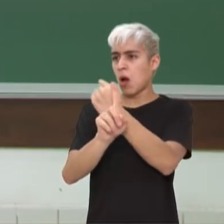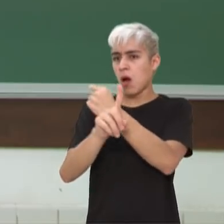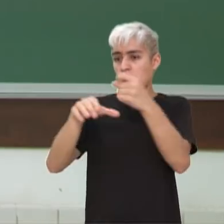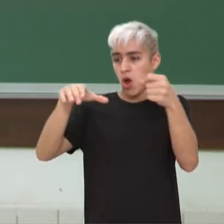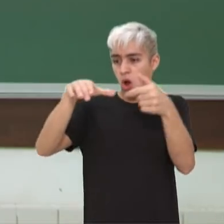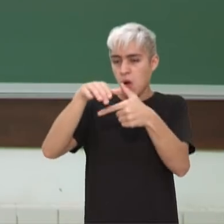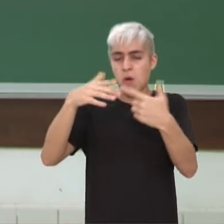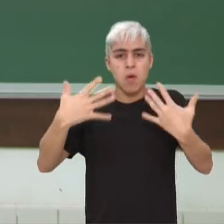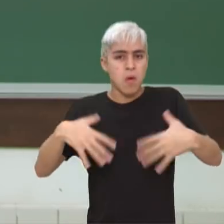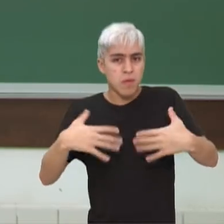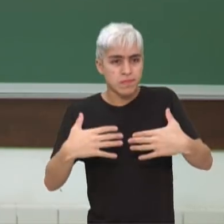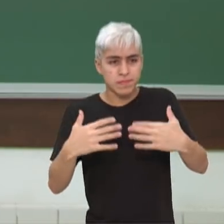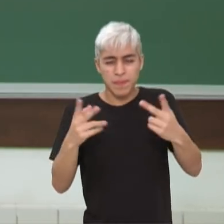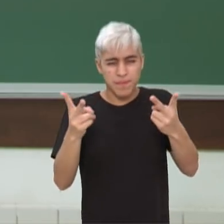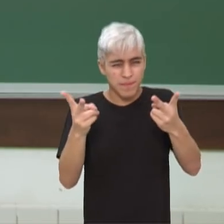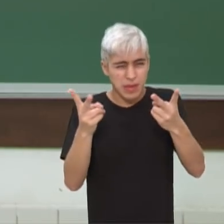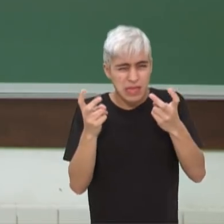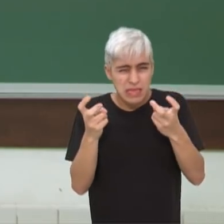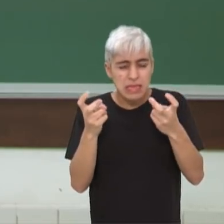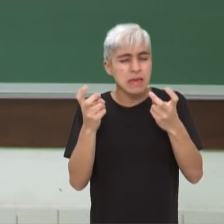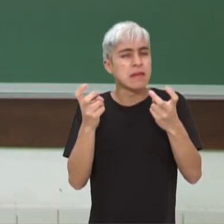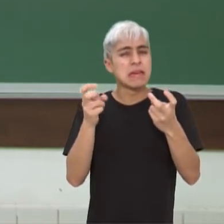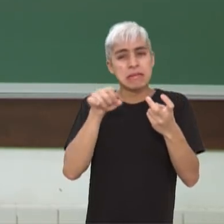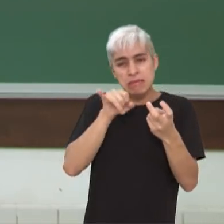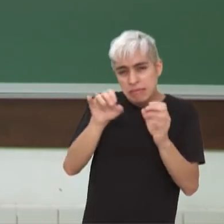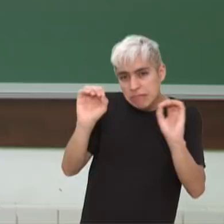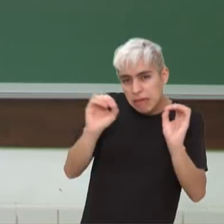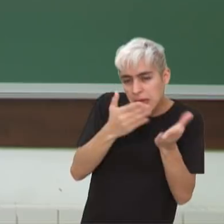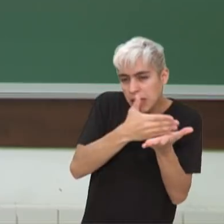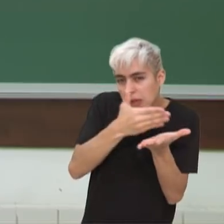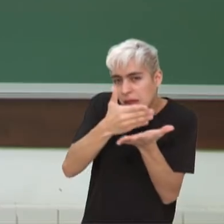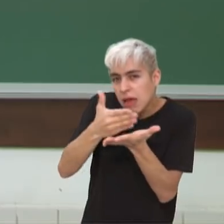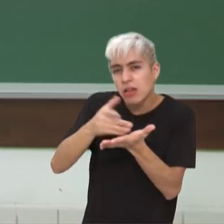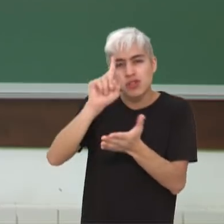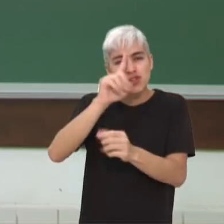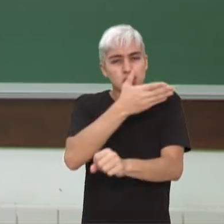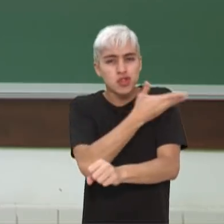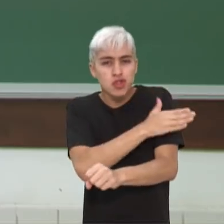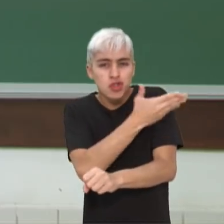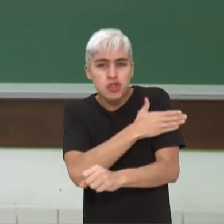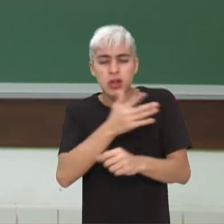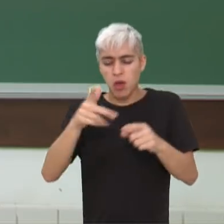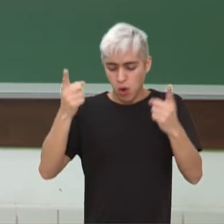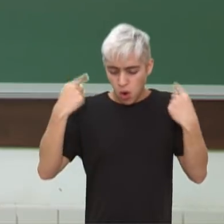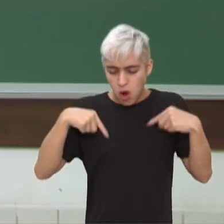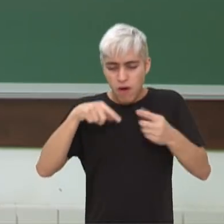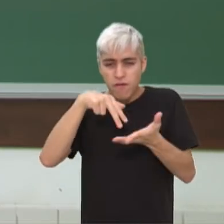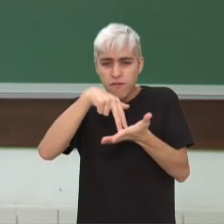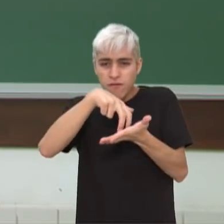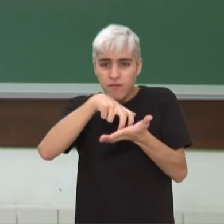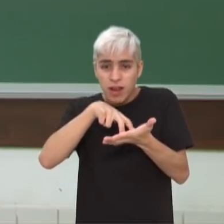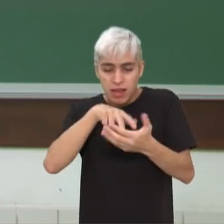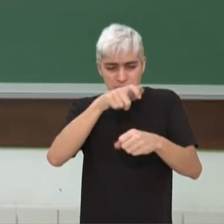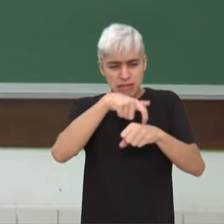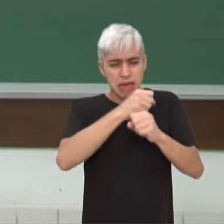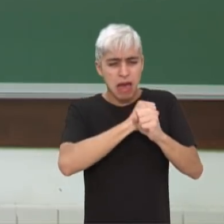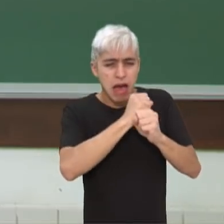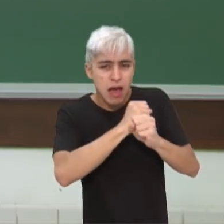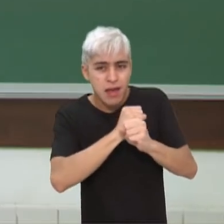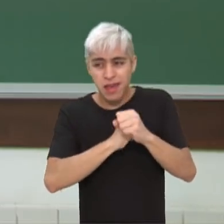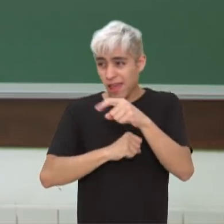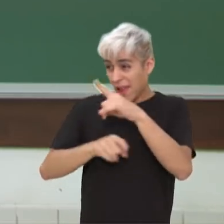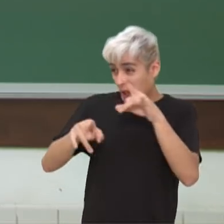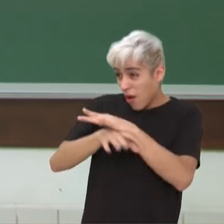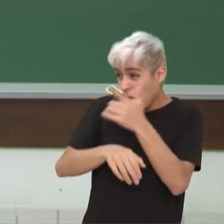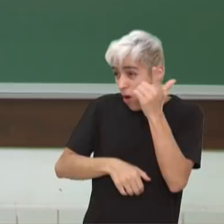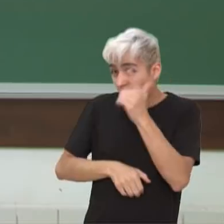vocês percebam que se não fosse toda a rotina de treino, toda a flexibilidade que ele tem, todo o tempo de bola, ele não conseguiria estar fazendo